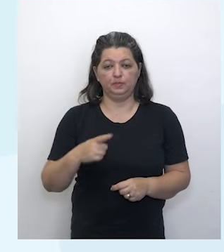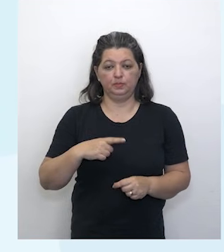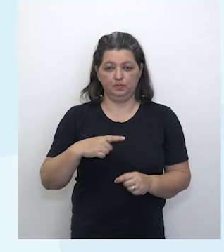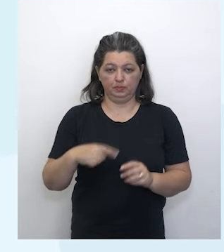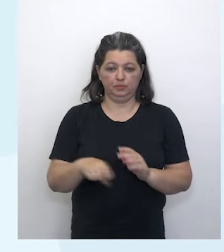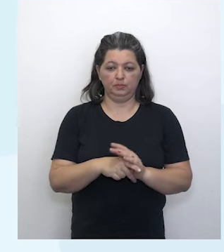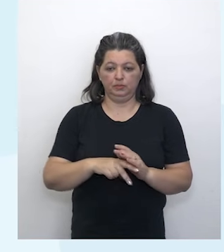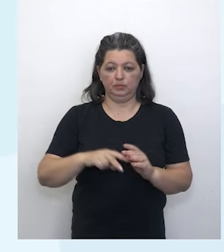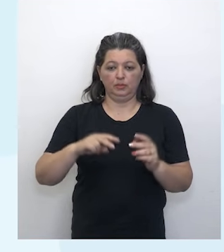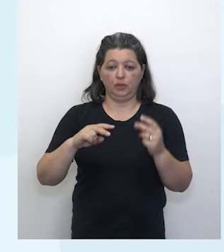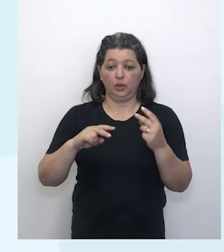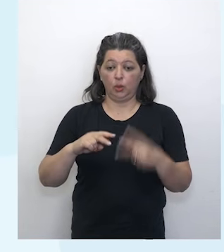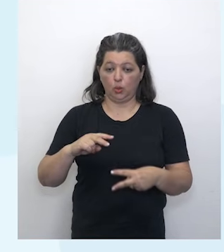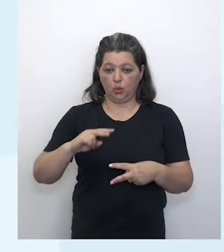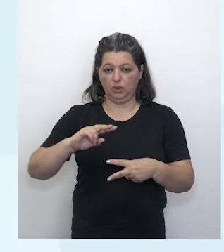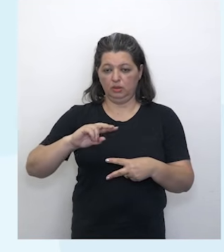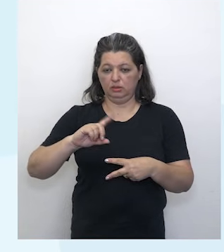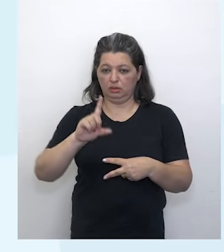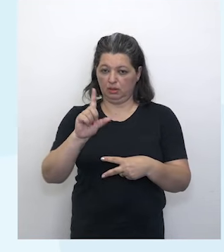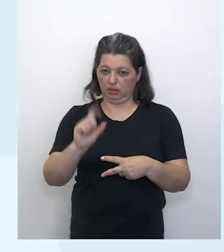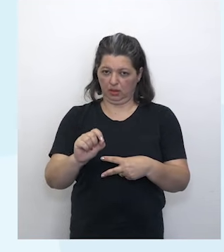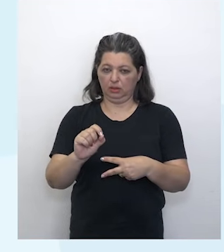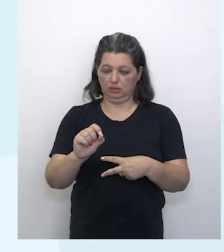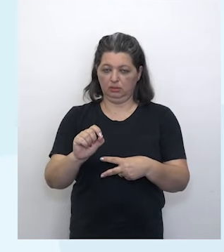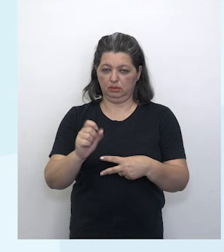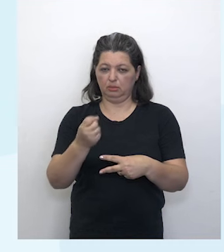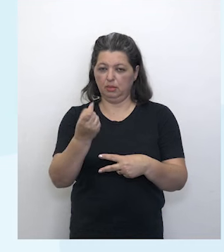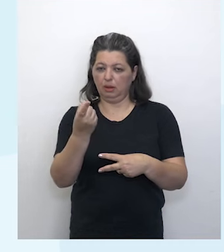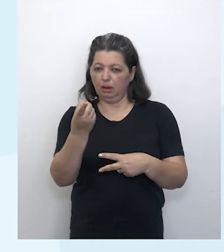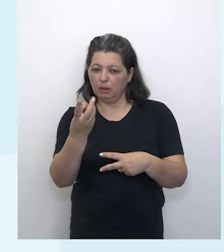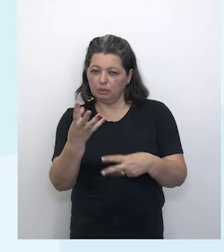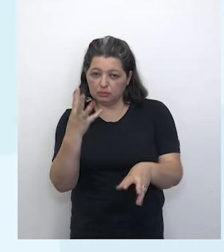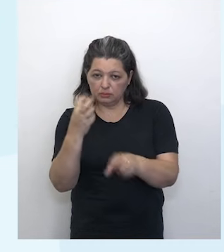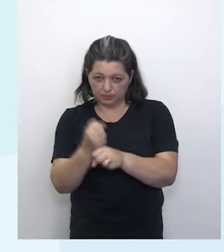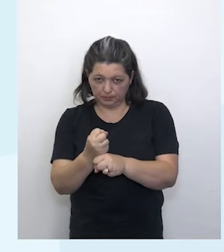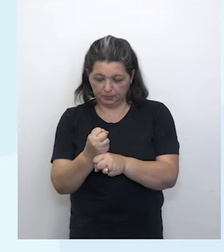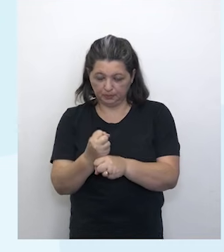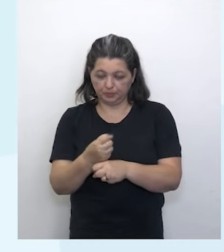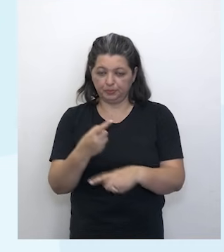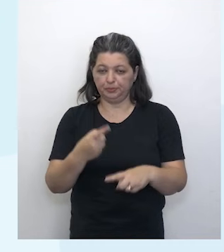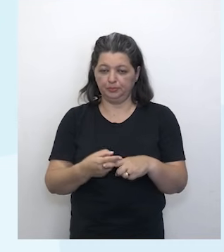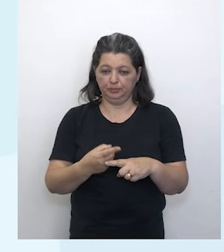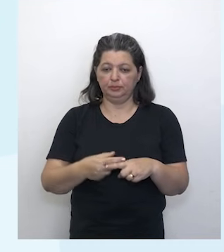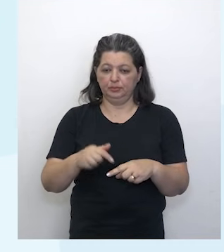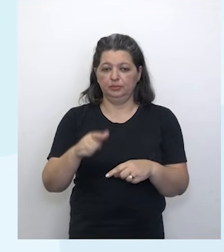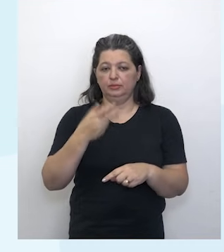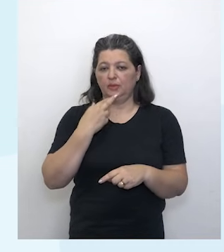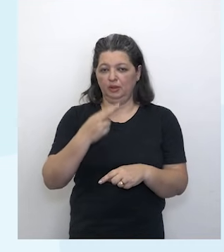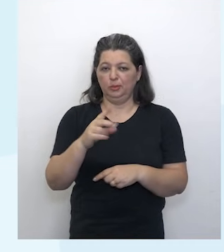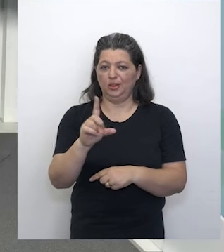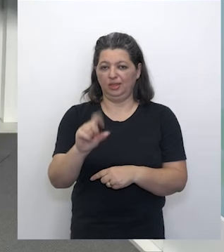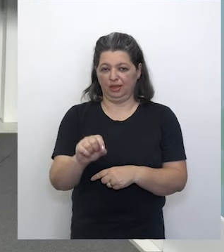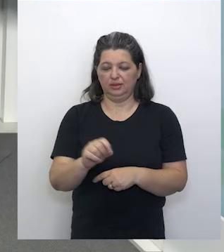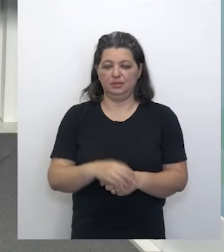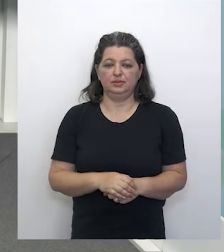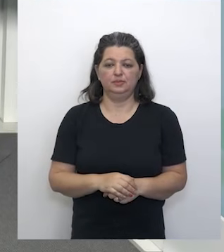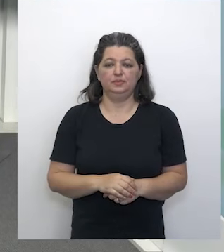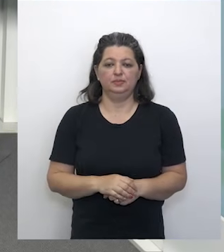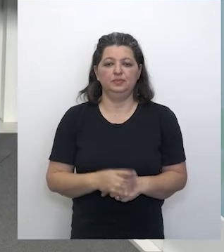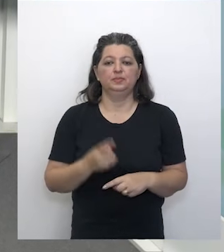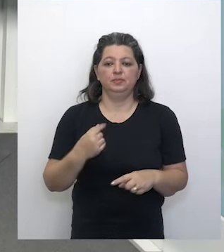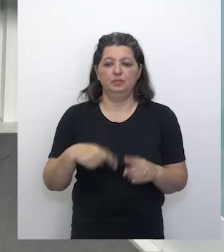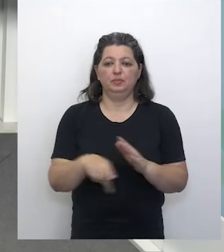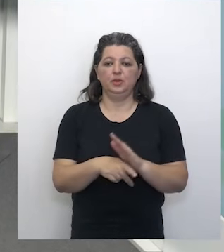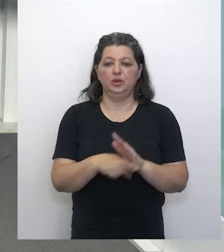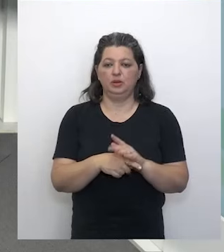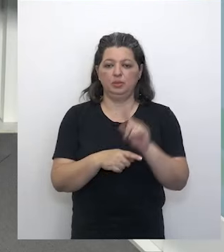elevado a 10, né? Se a gente contar essa quantidade de 2 aí. Eu acho que é por isso que alguns alunos colocaram um décimo. Repete de onde veio esse 10 aí, Esse Vivi. 10 aqui